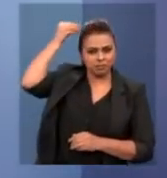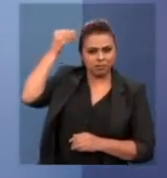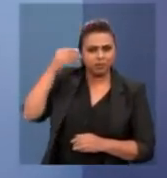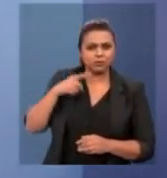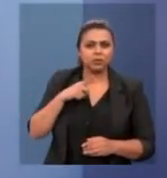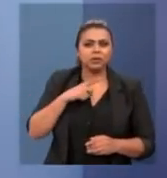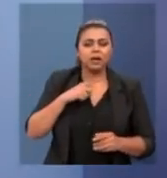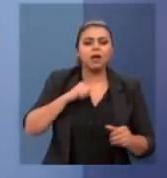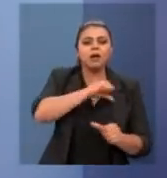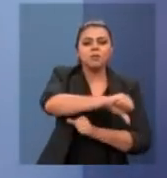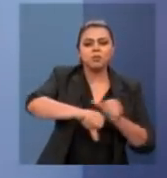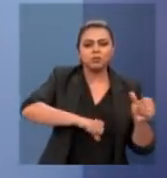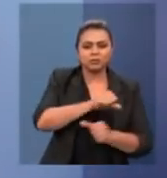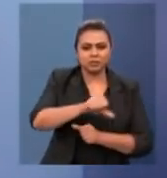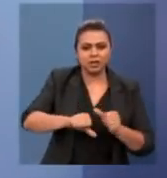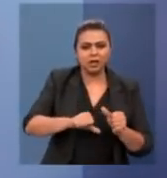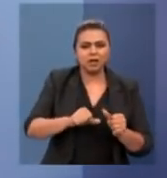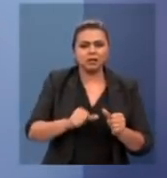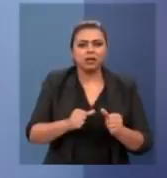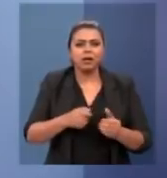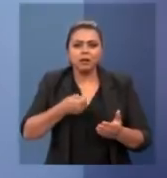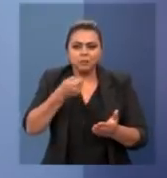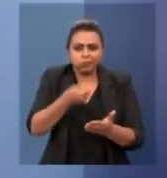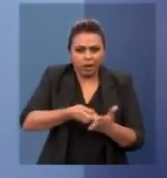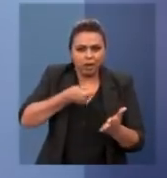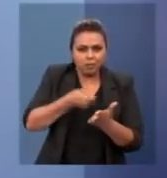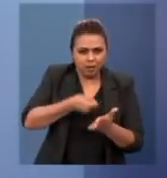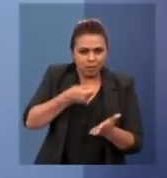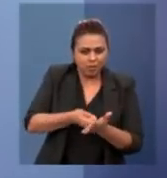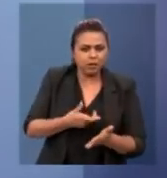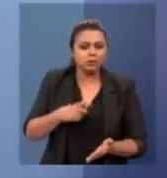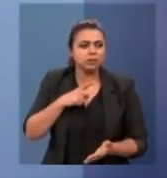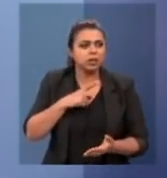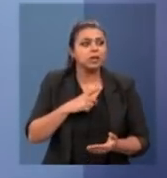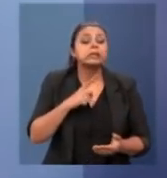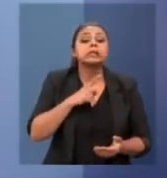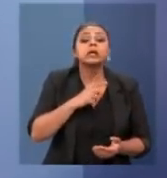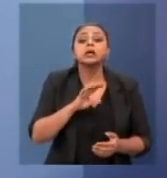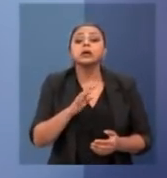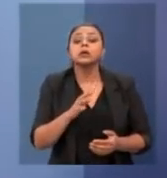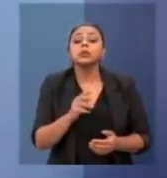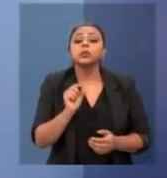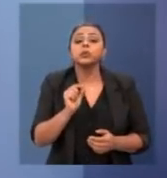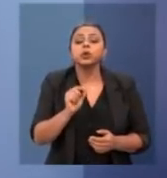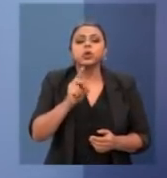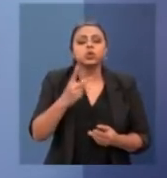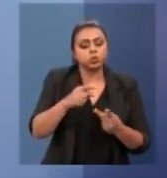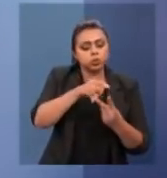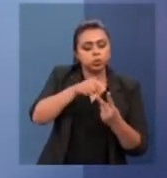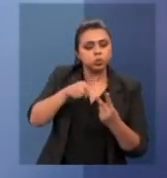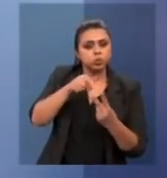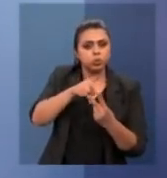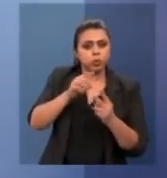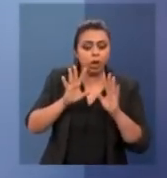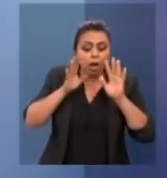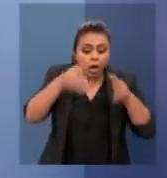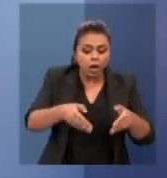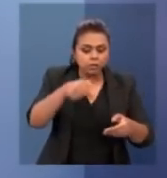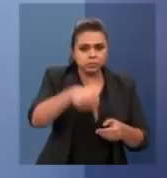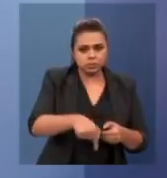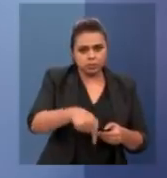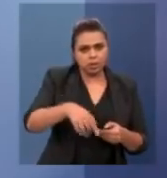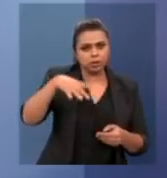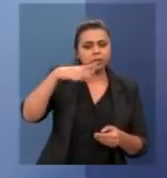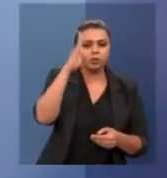da reforma tributária é fundamental pode distribuir renda nós temos dois duas razões de concentração de riqueza no nosso